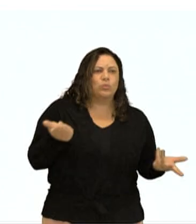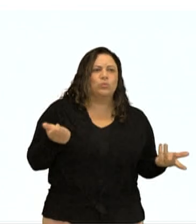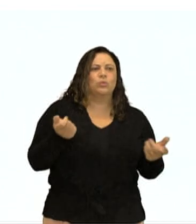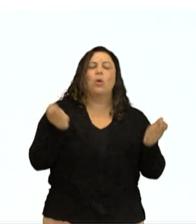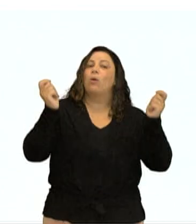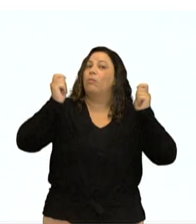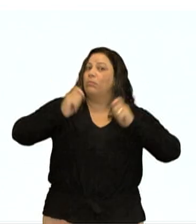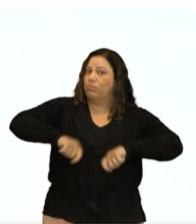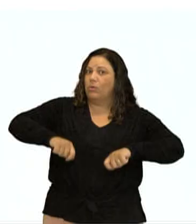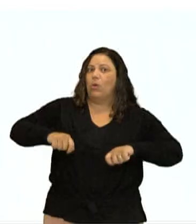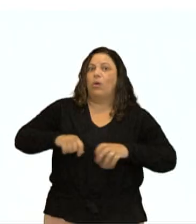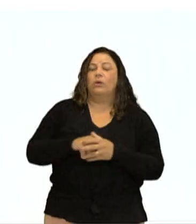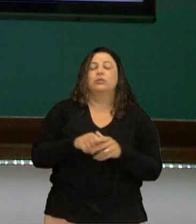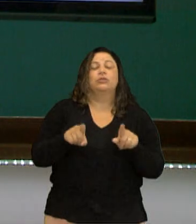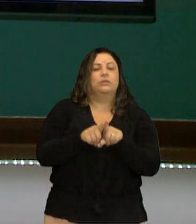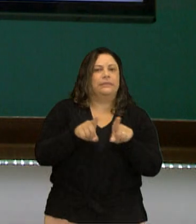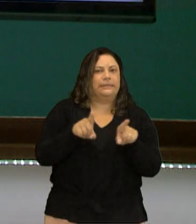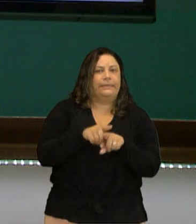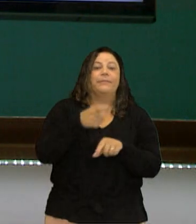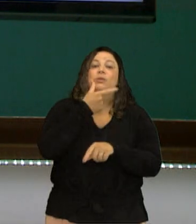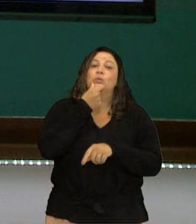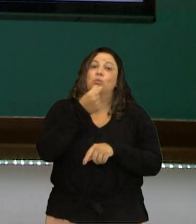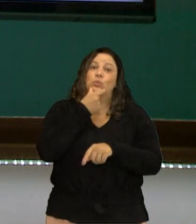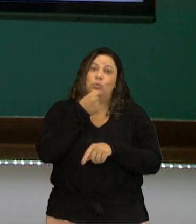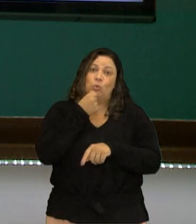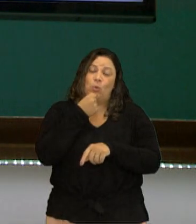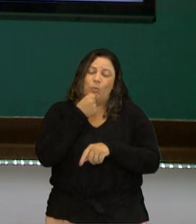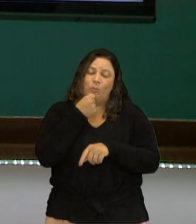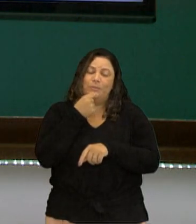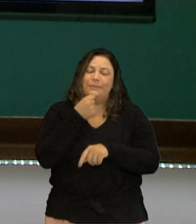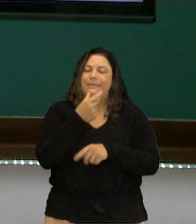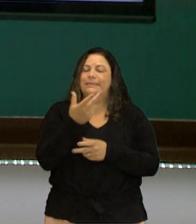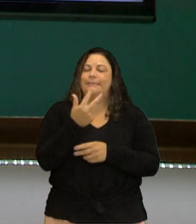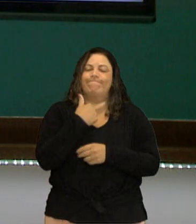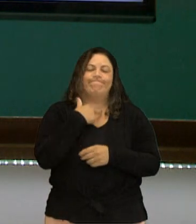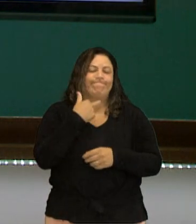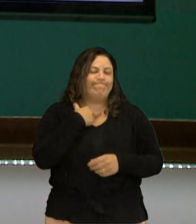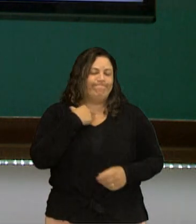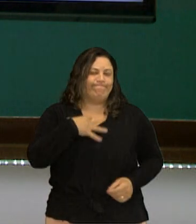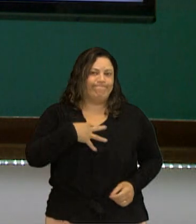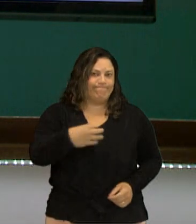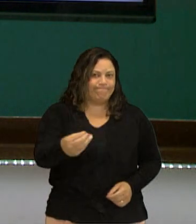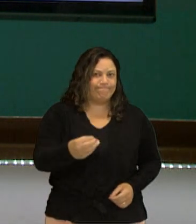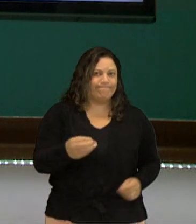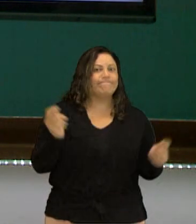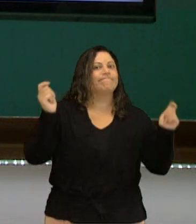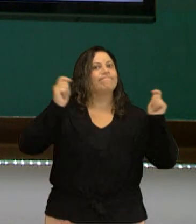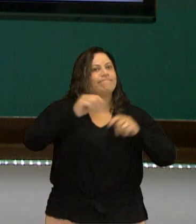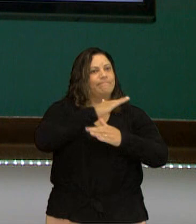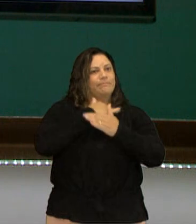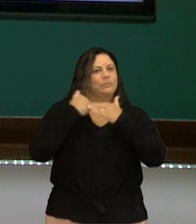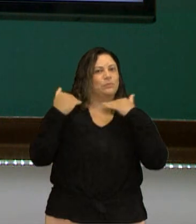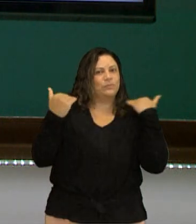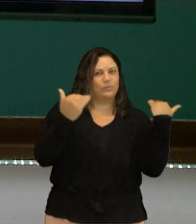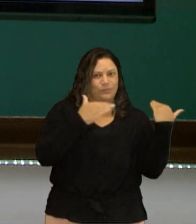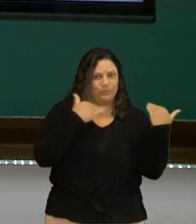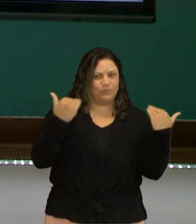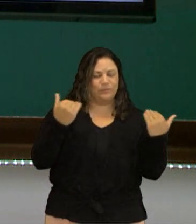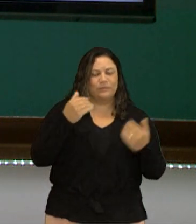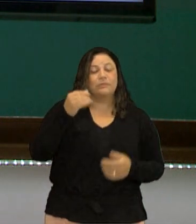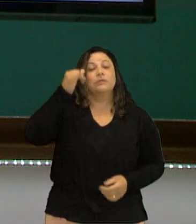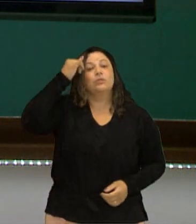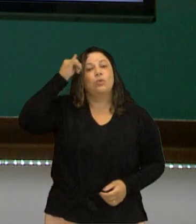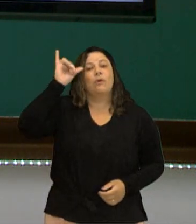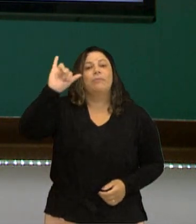causar a esterilidade nos homens, principalmente, e pode levar à morte. Então, qual é a